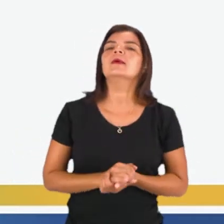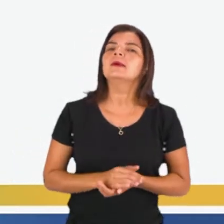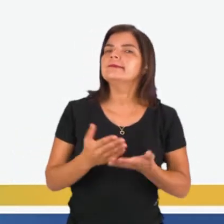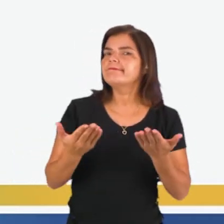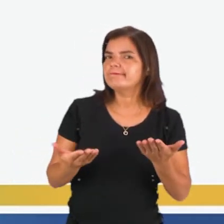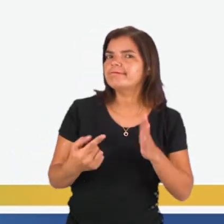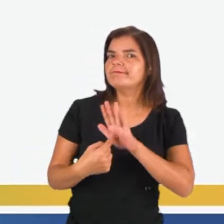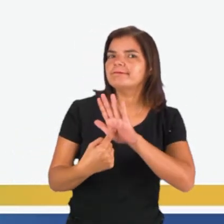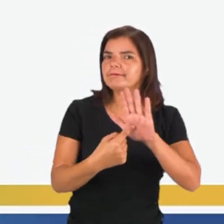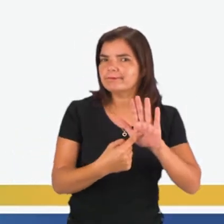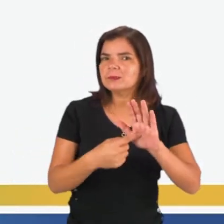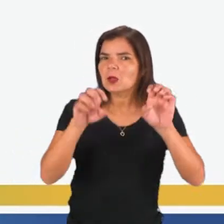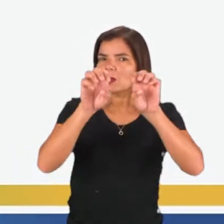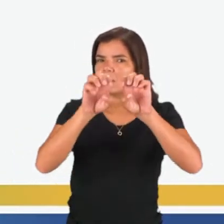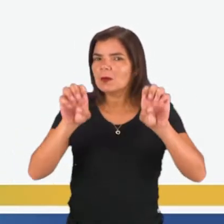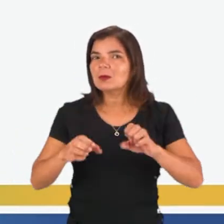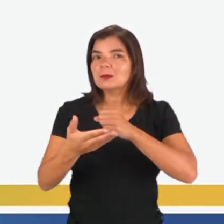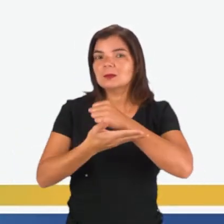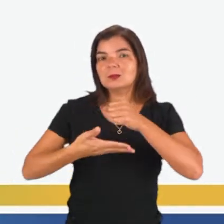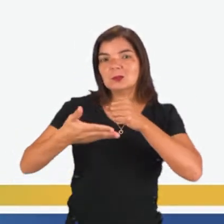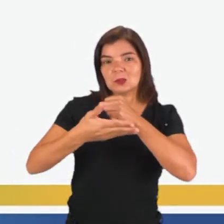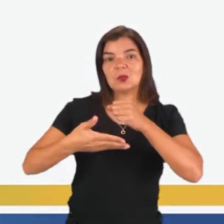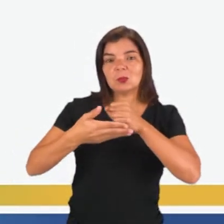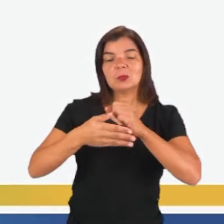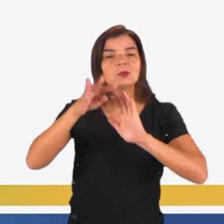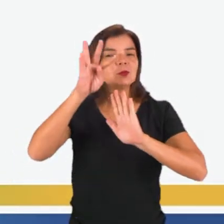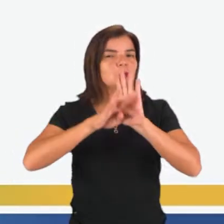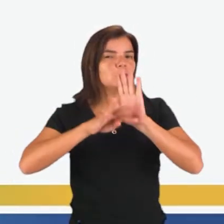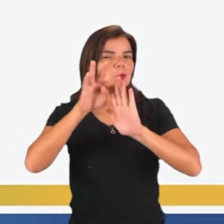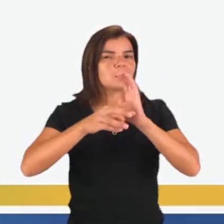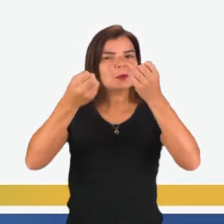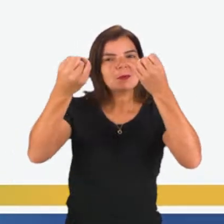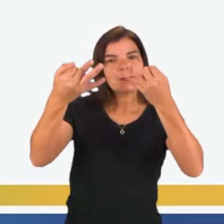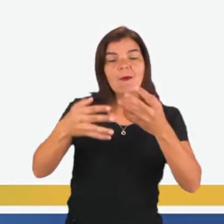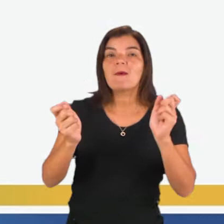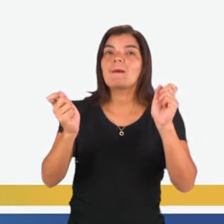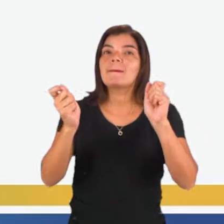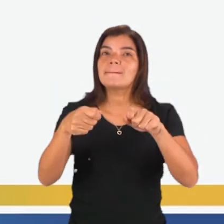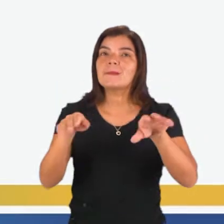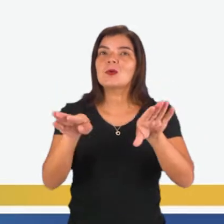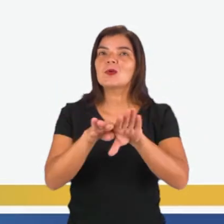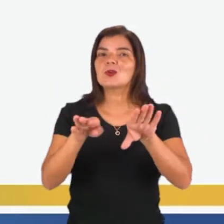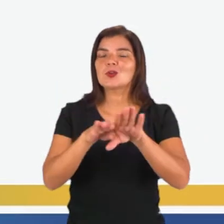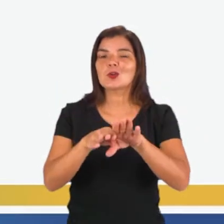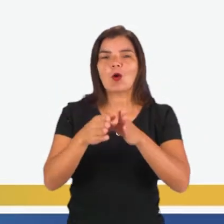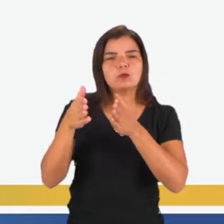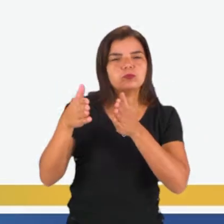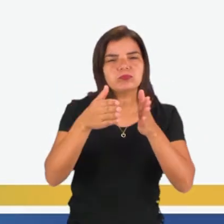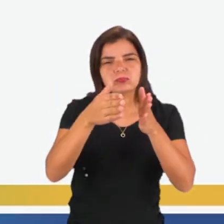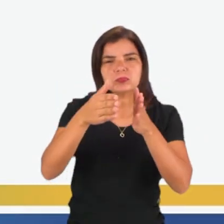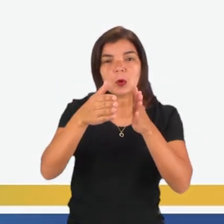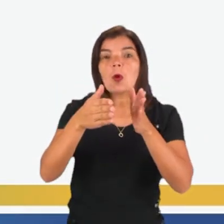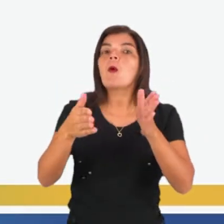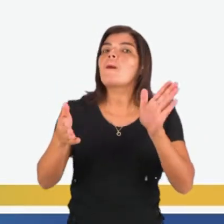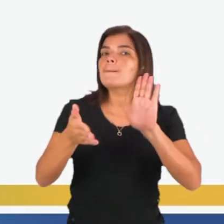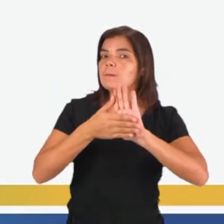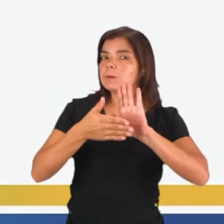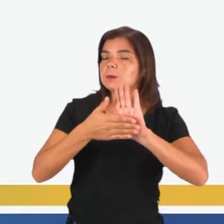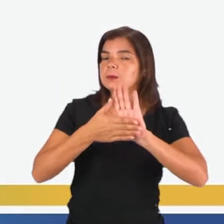Embora apresente a estrutura básica do texto dissertativo, ele pode não seguir o padrão